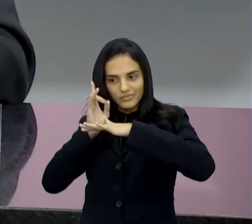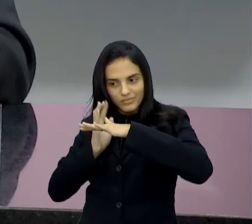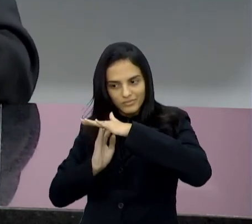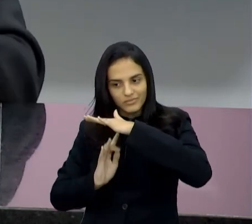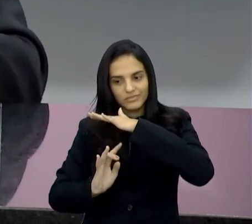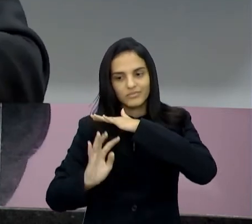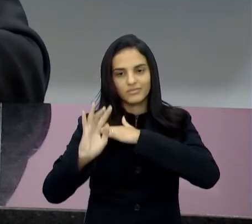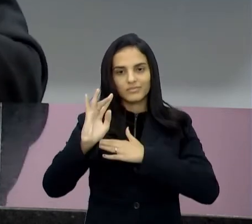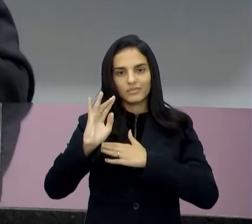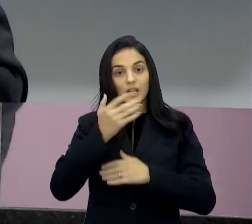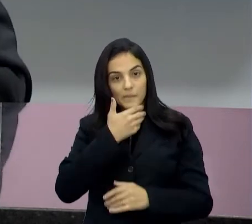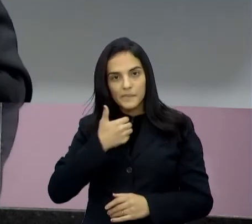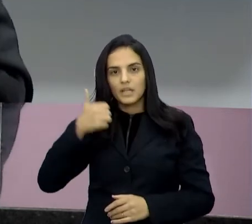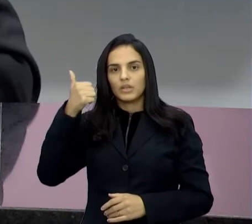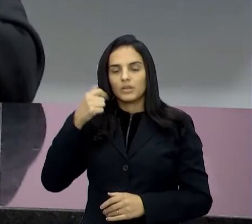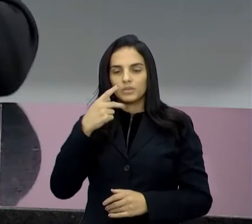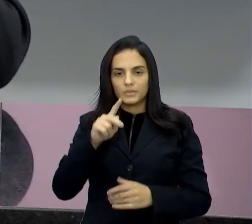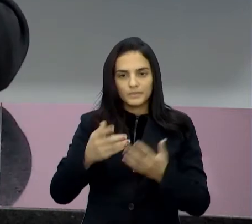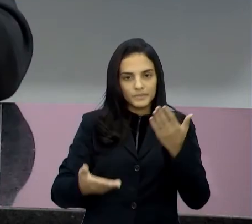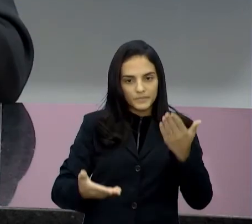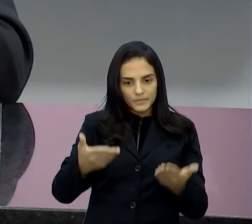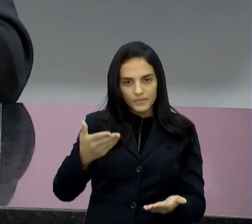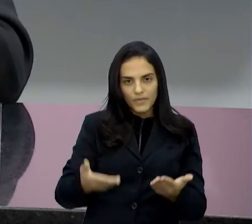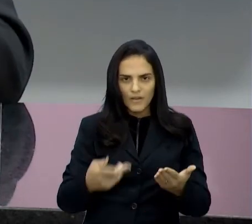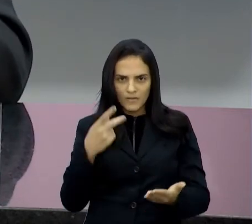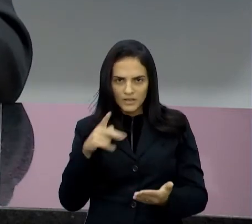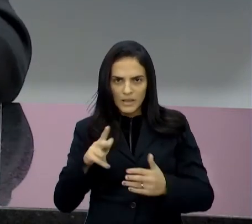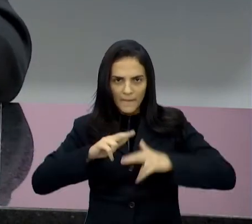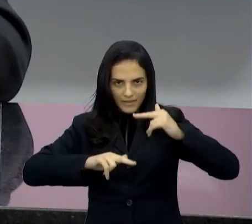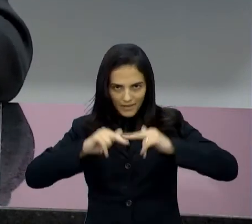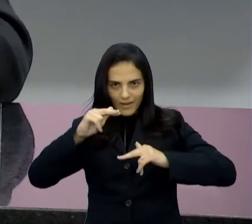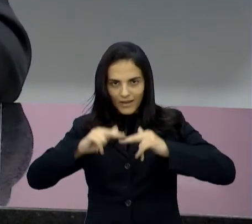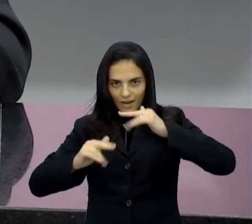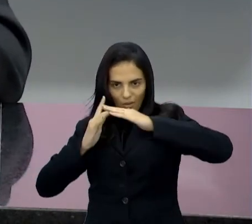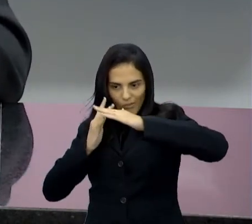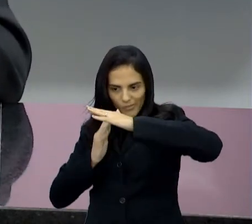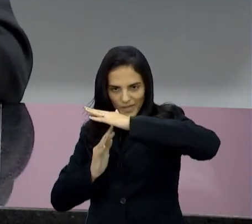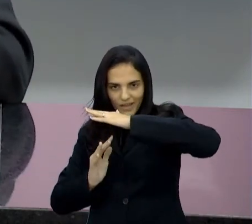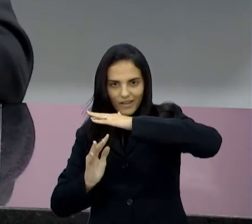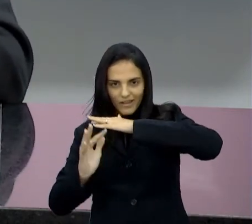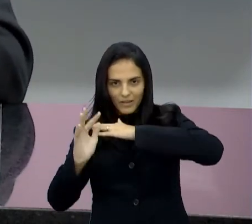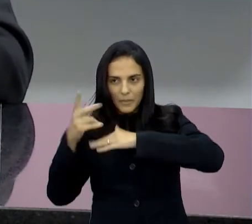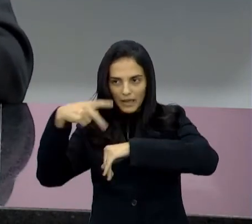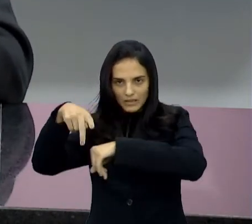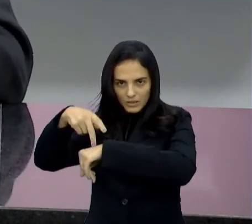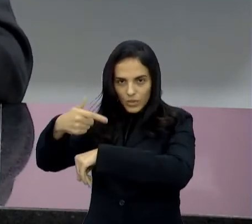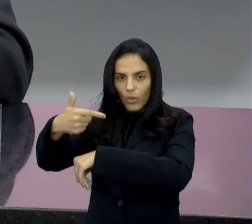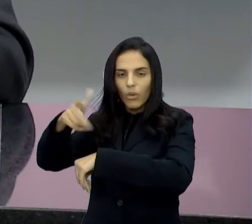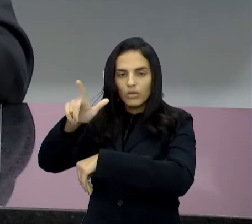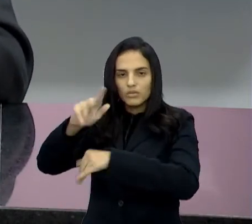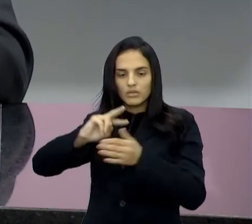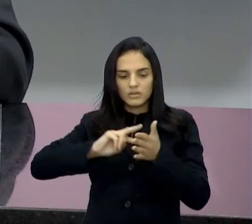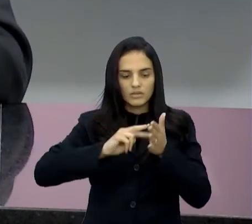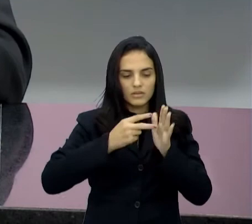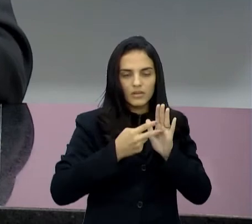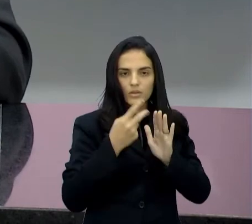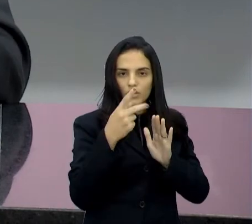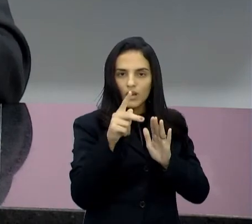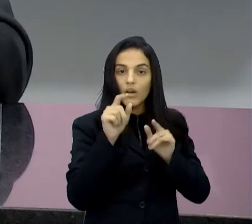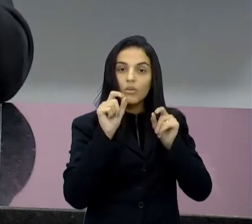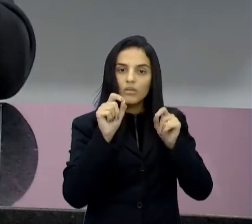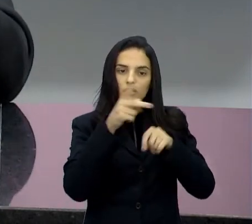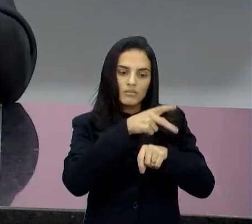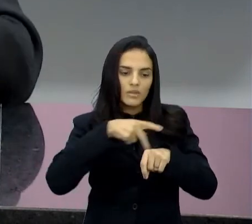comercial onde você exporta muito mais do que você importa, significa que o seu país